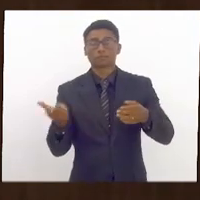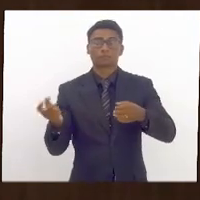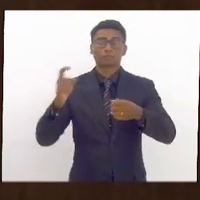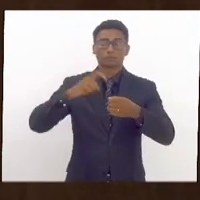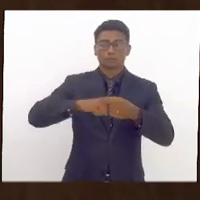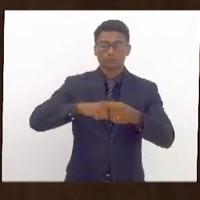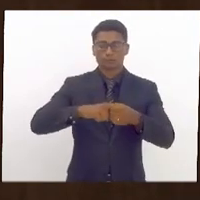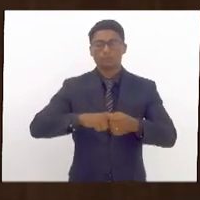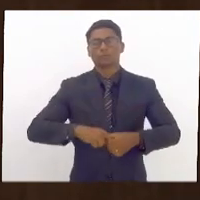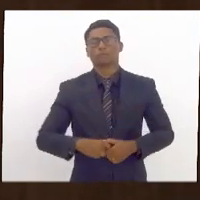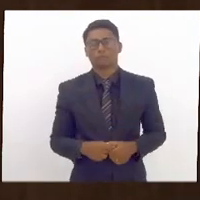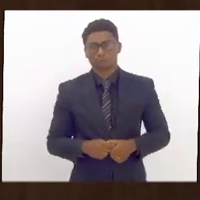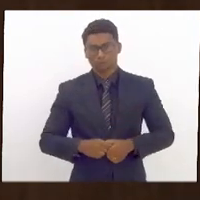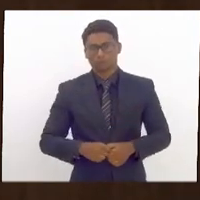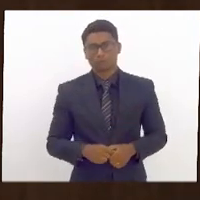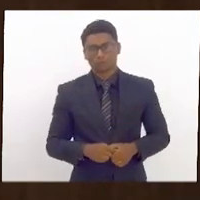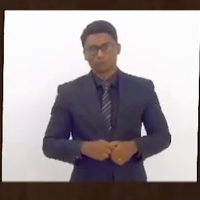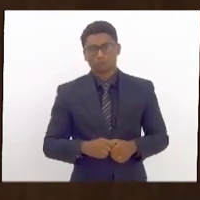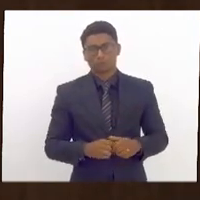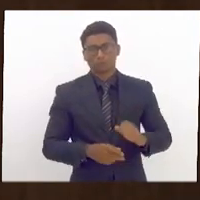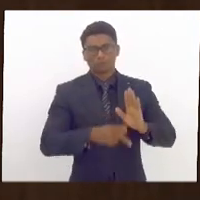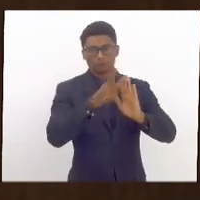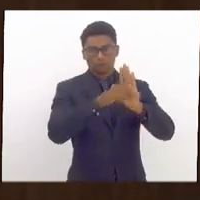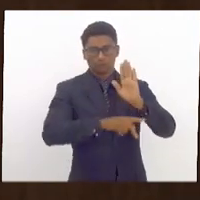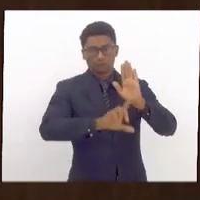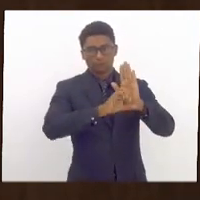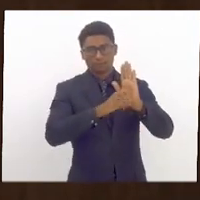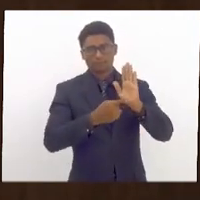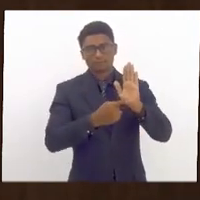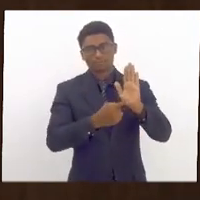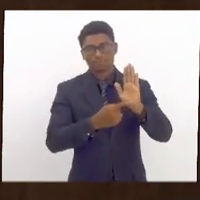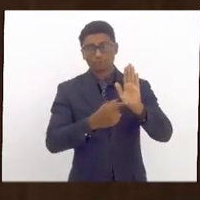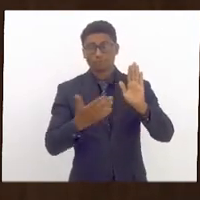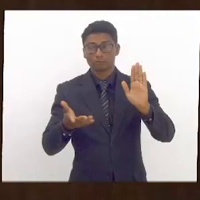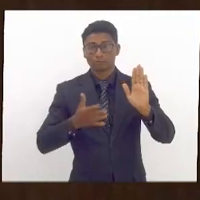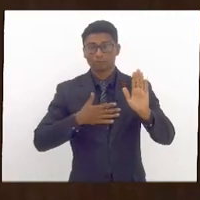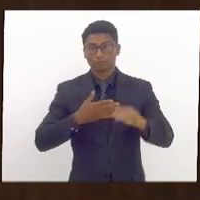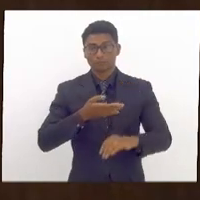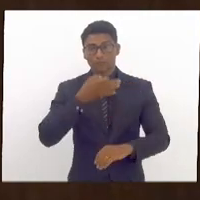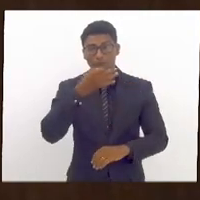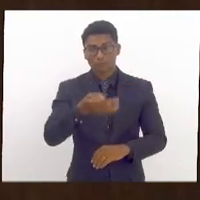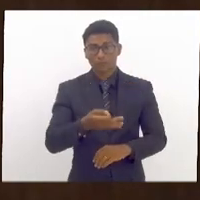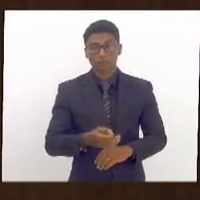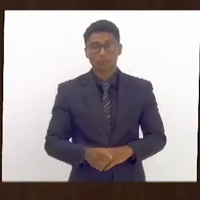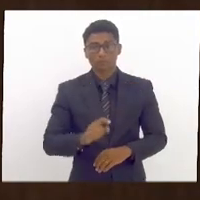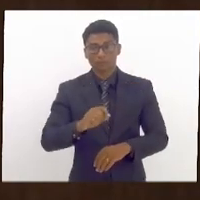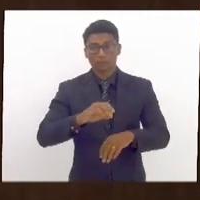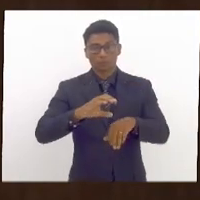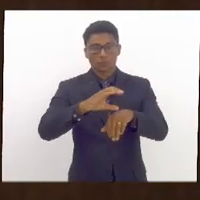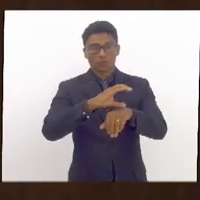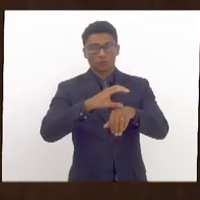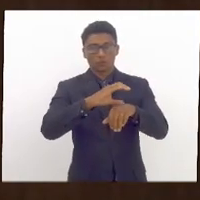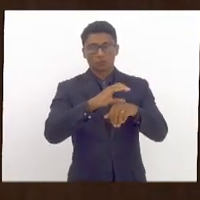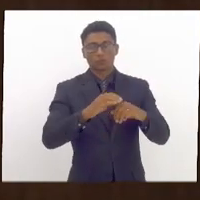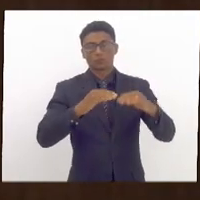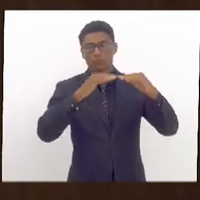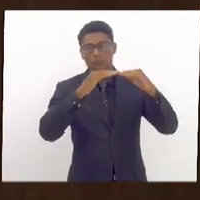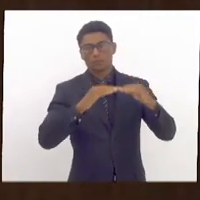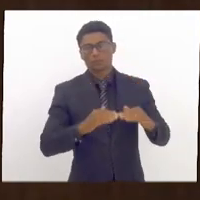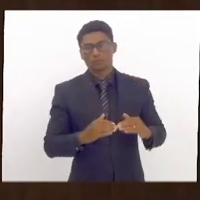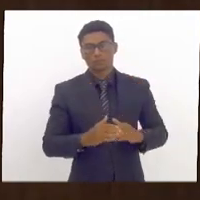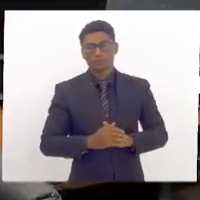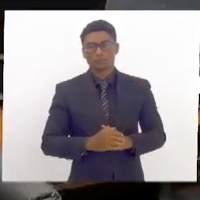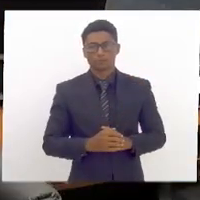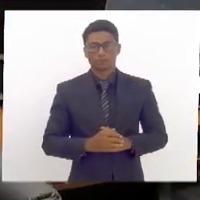o projeto com o mérito inicial. Então, meu parecer é pela constitucionalidade da matéria.